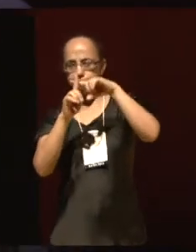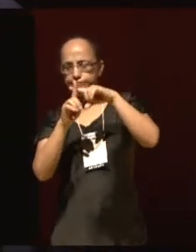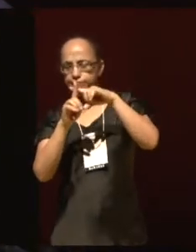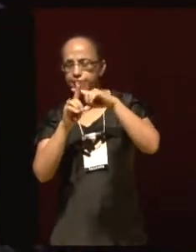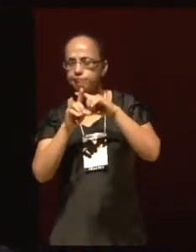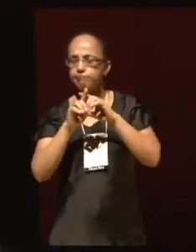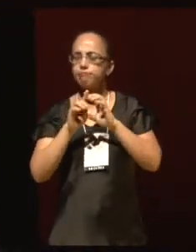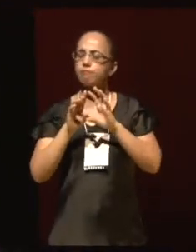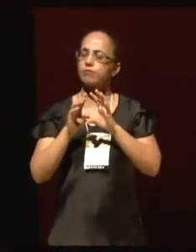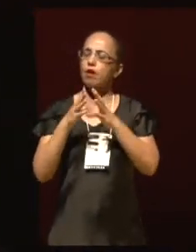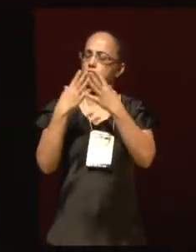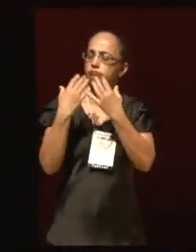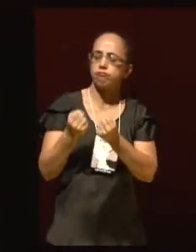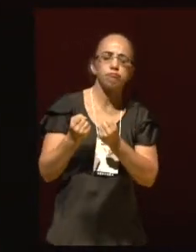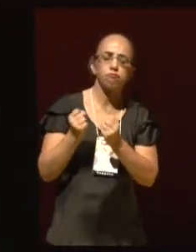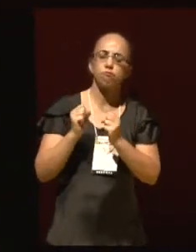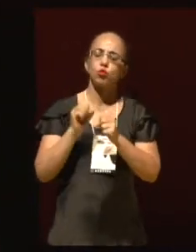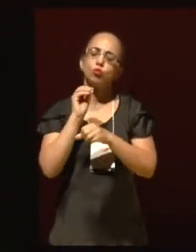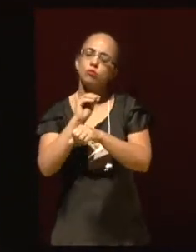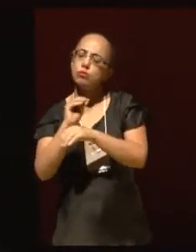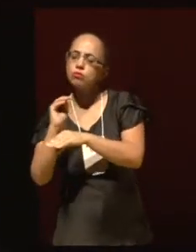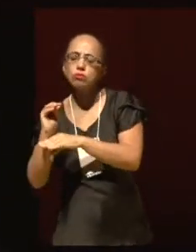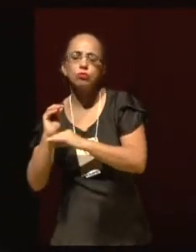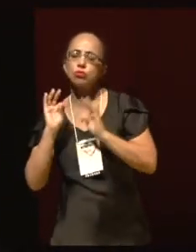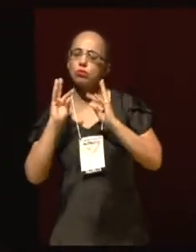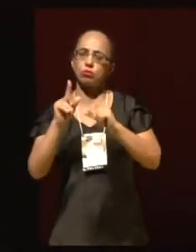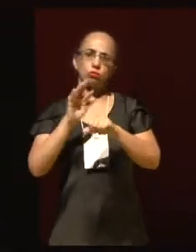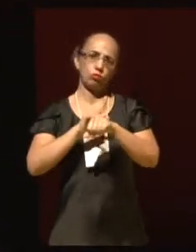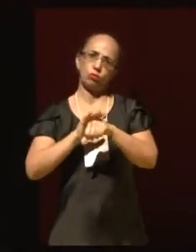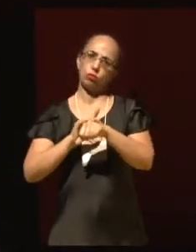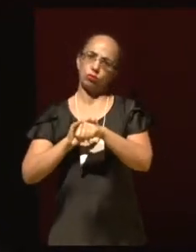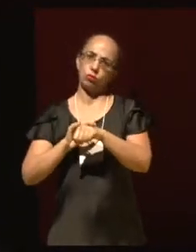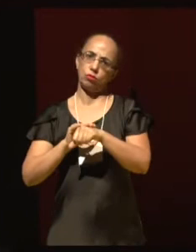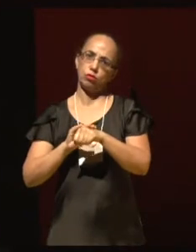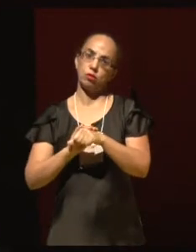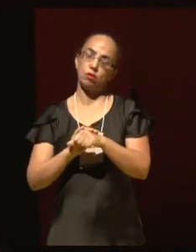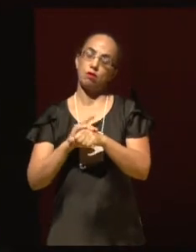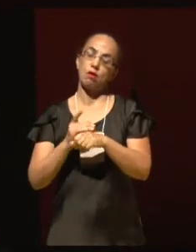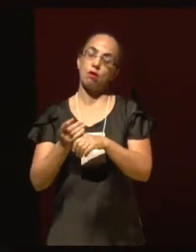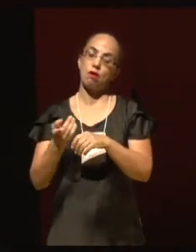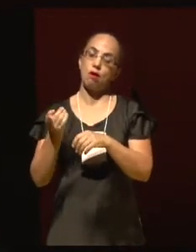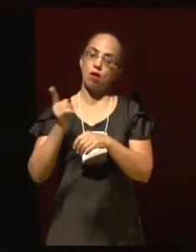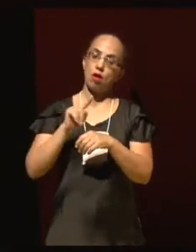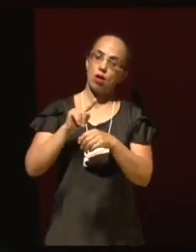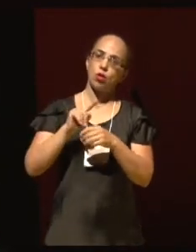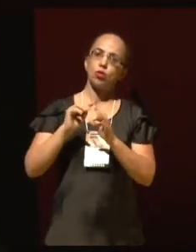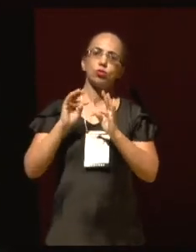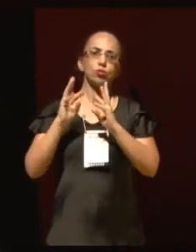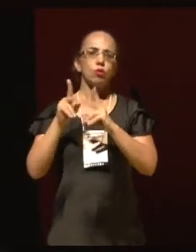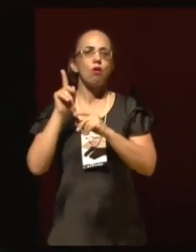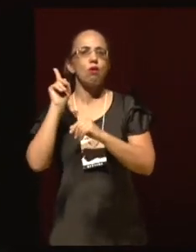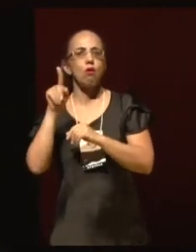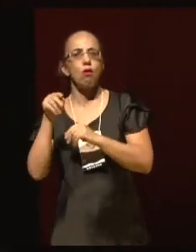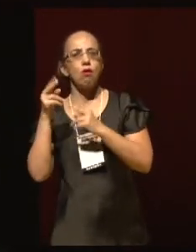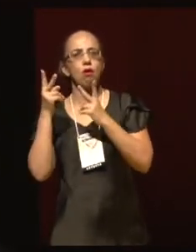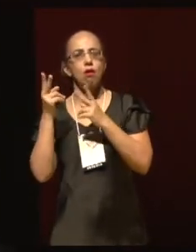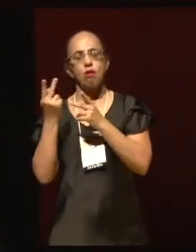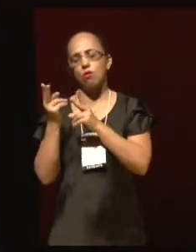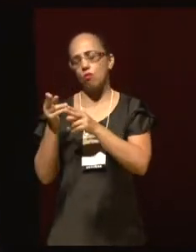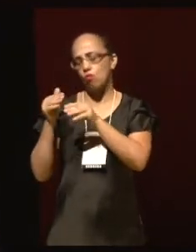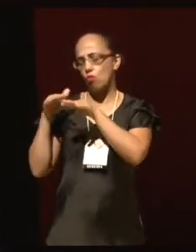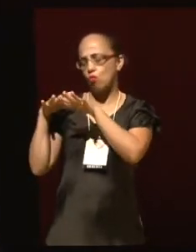e, a partir desse momento, tudo era uma possessão.